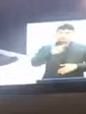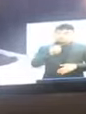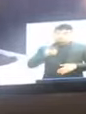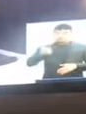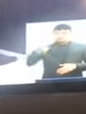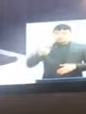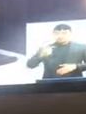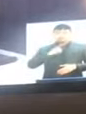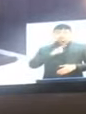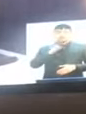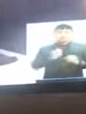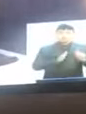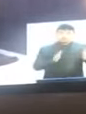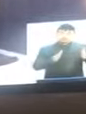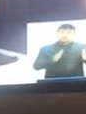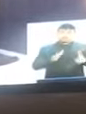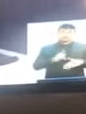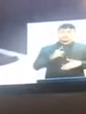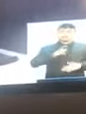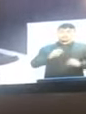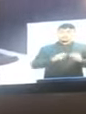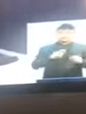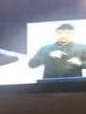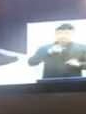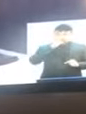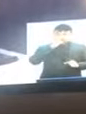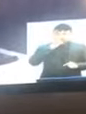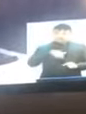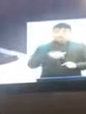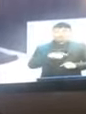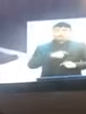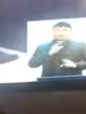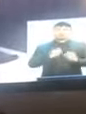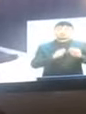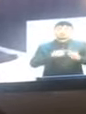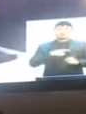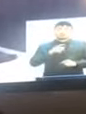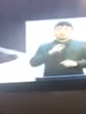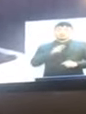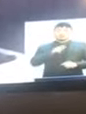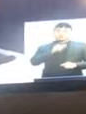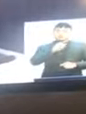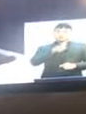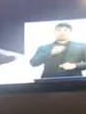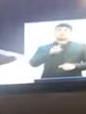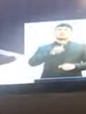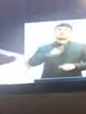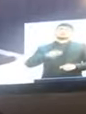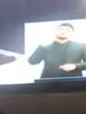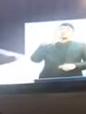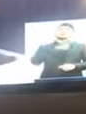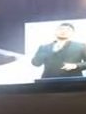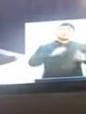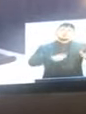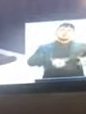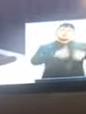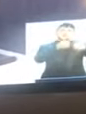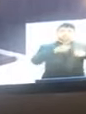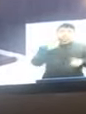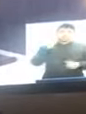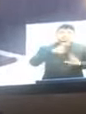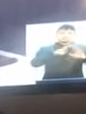E no seu primeiro mandato de prefeito de Aquiraz, fez uma brilhante gestão. Construiu